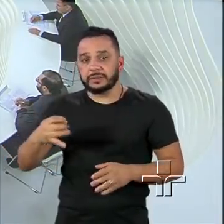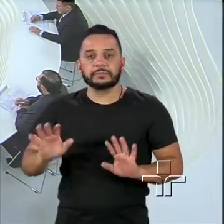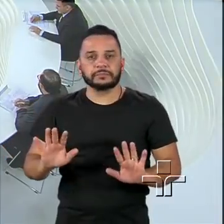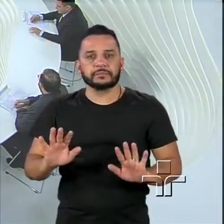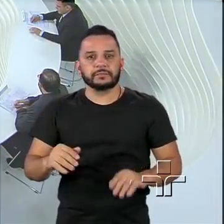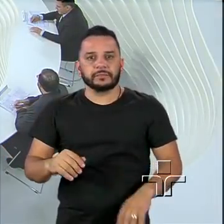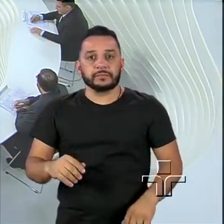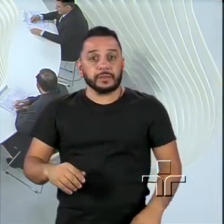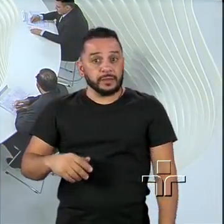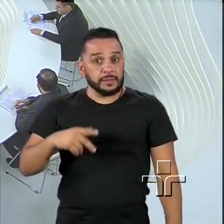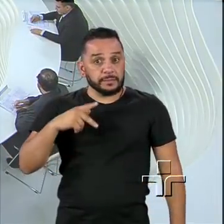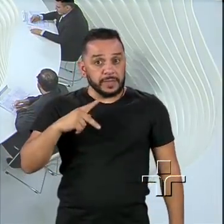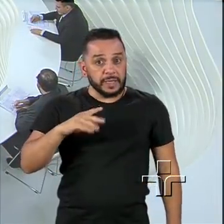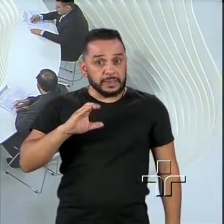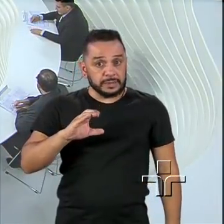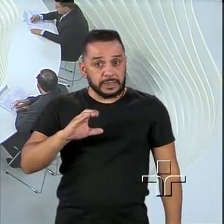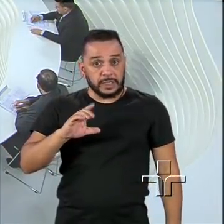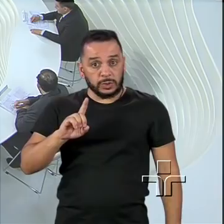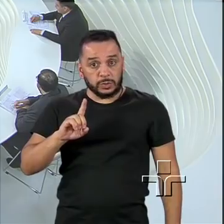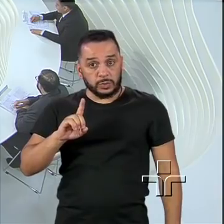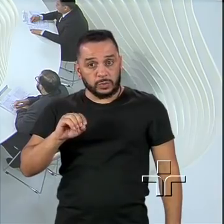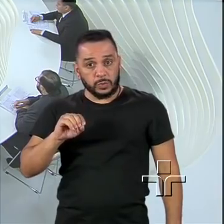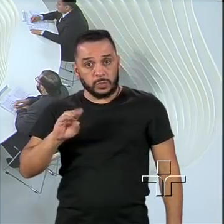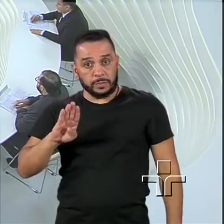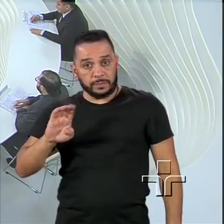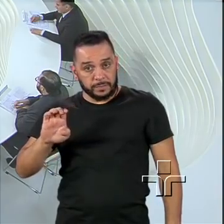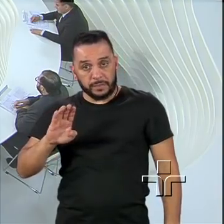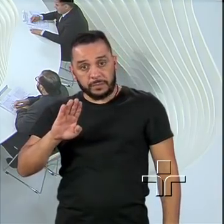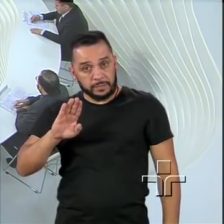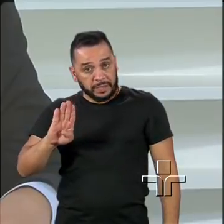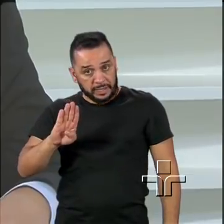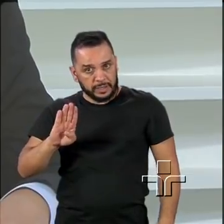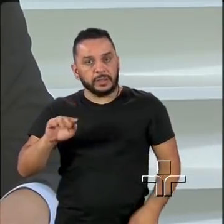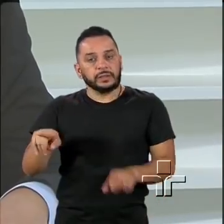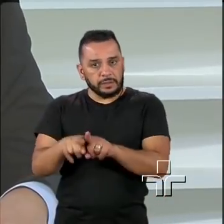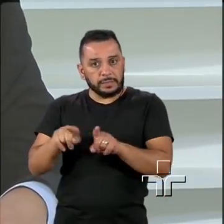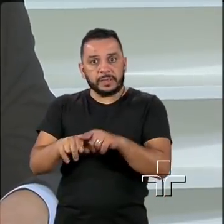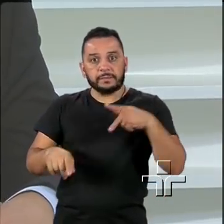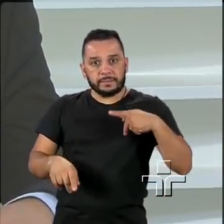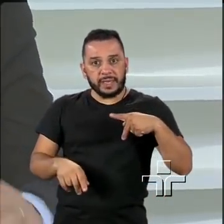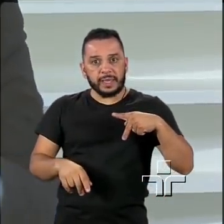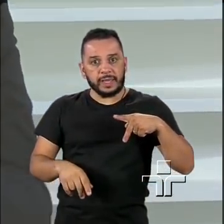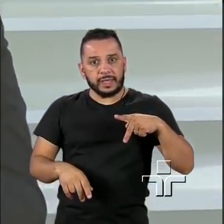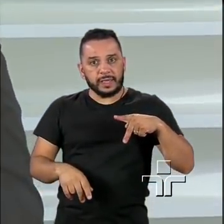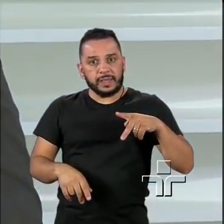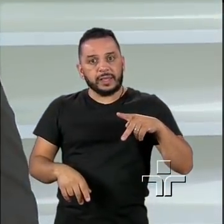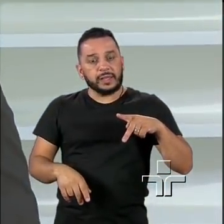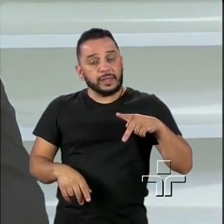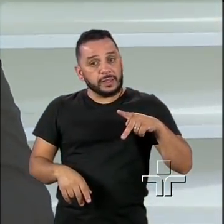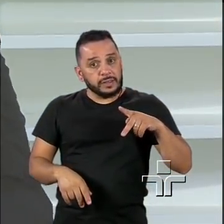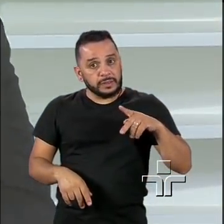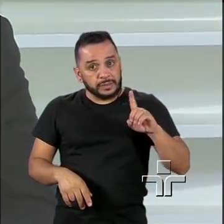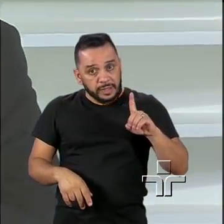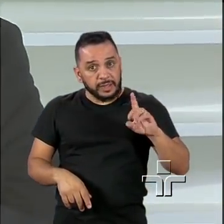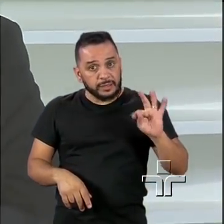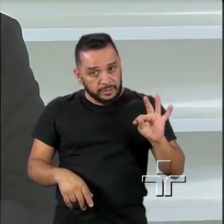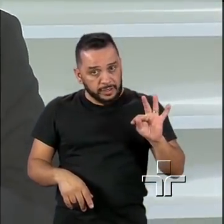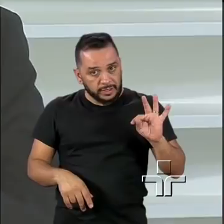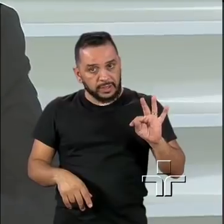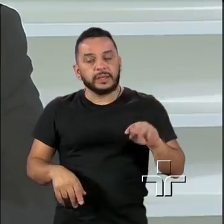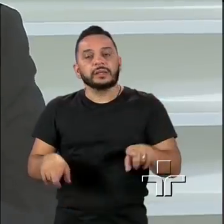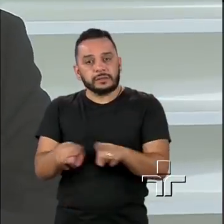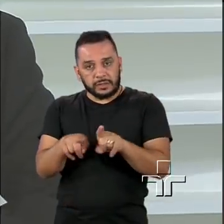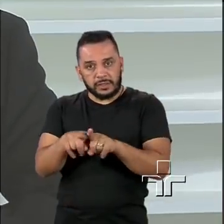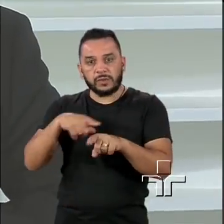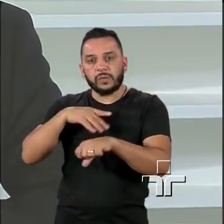o PCdoB e o PDT, da outro lado, aqui em São Paulo, estão com conversas avançadas com o governador